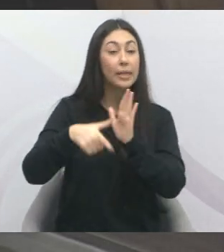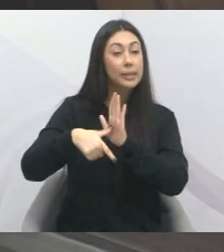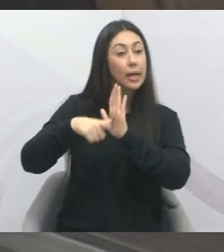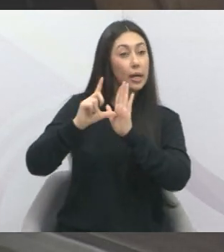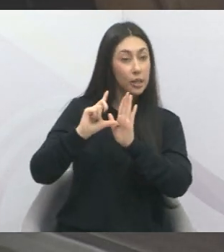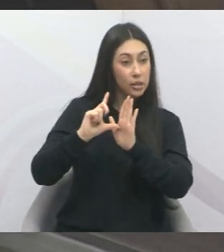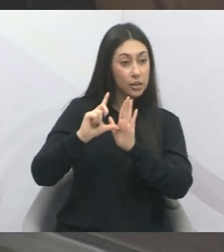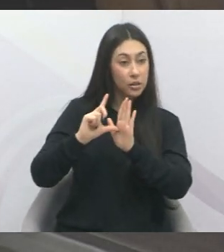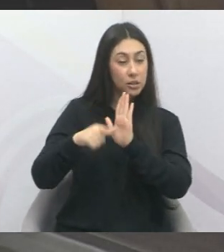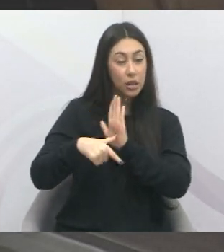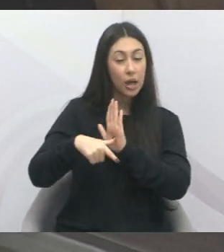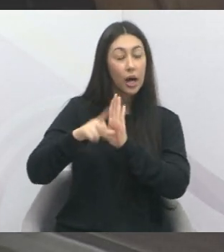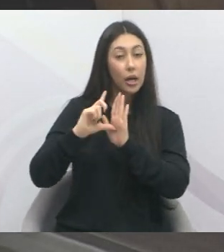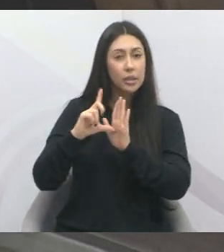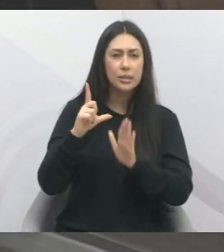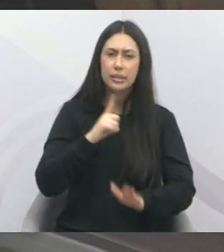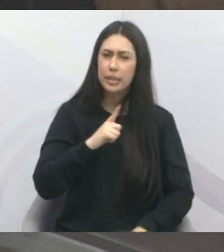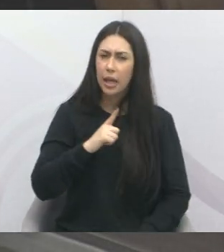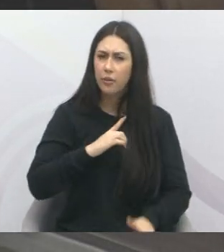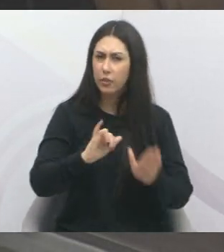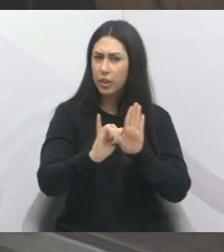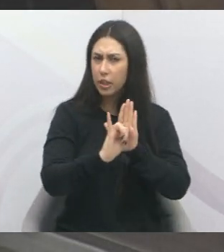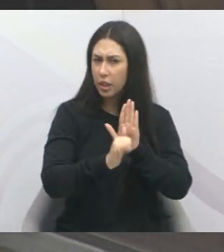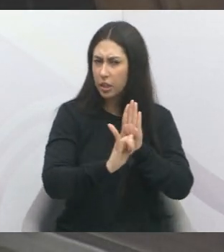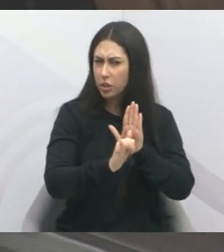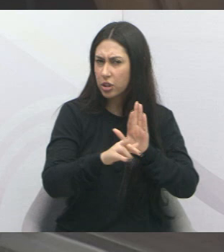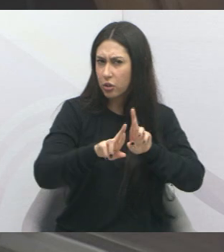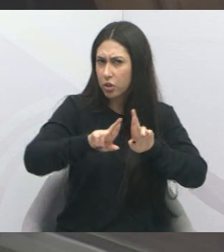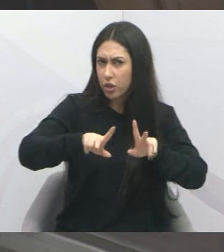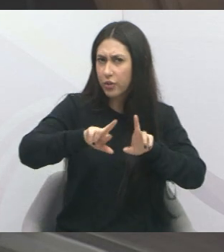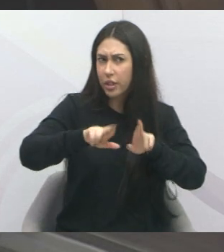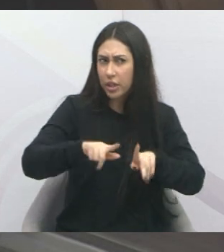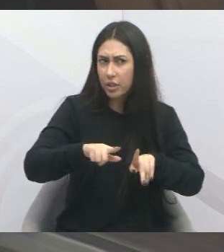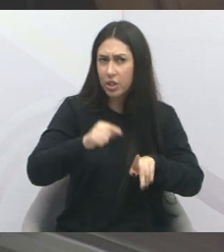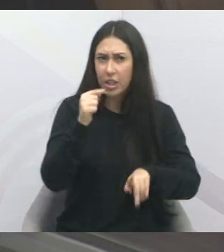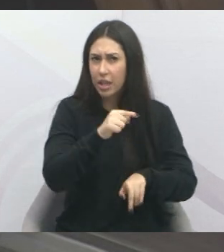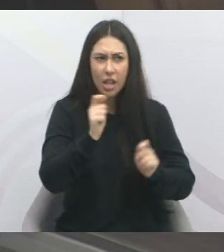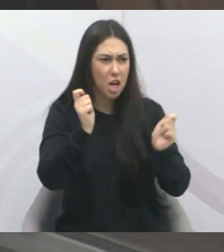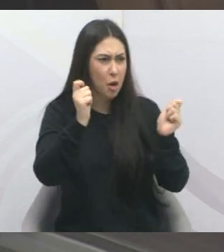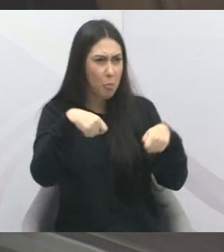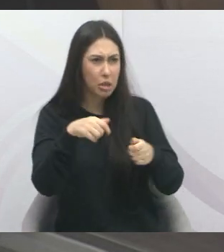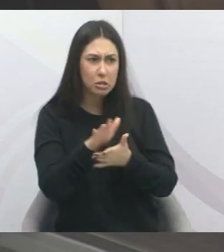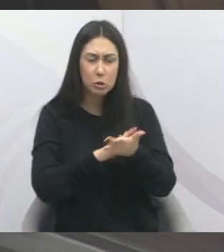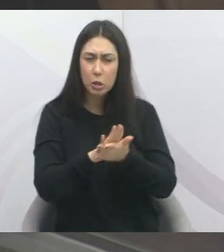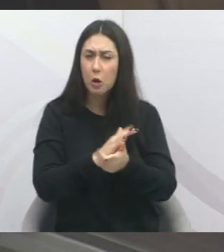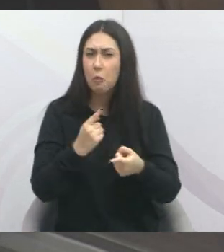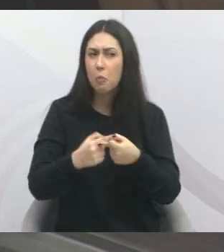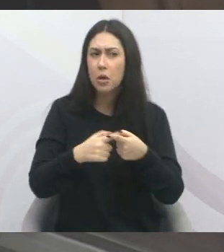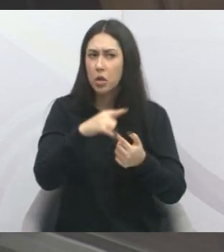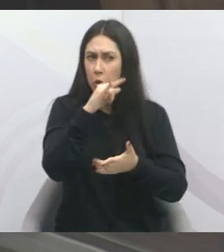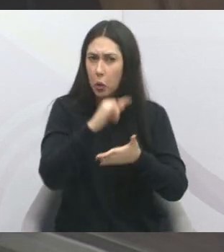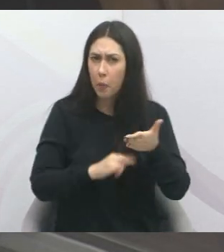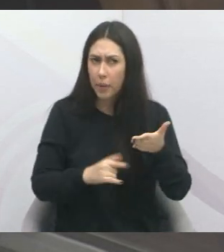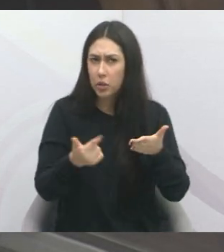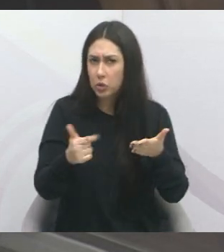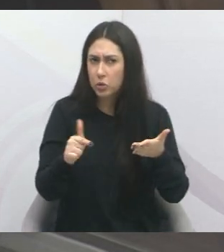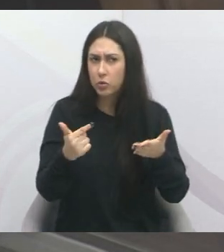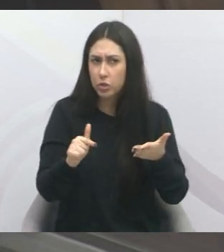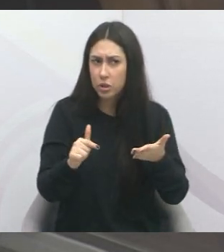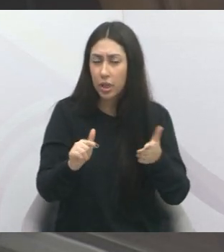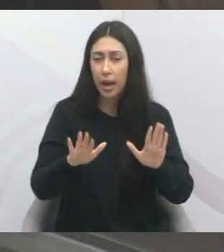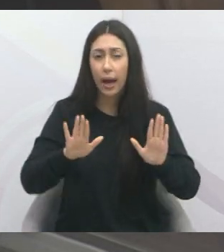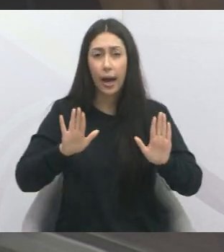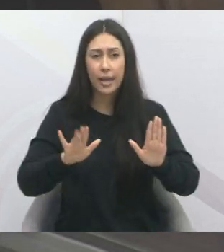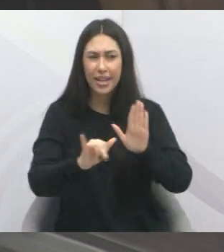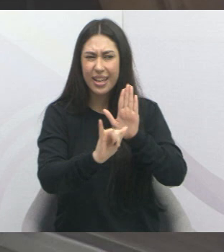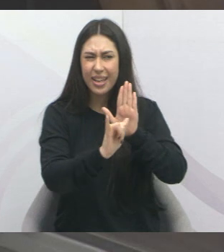algum outro edital que ela não tinha sido habilitada por falta de documentação? E daí esse